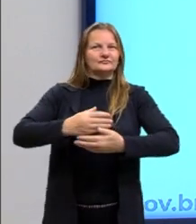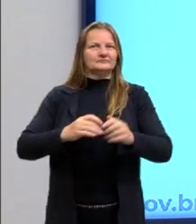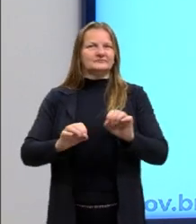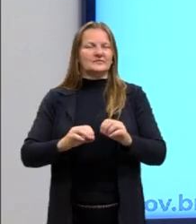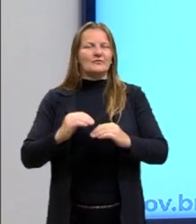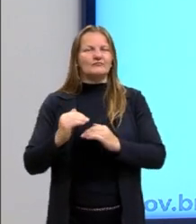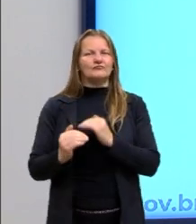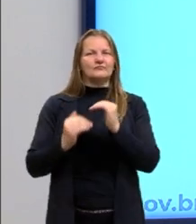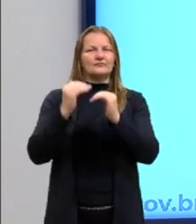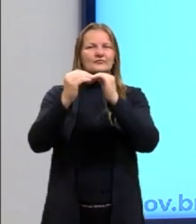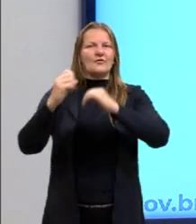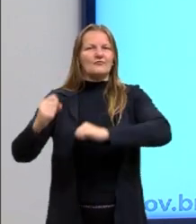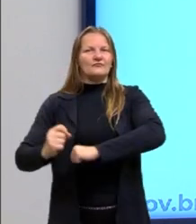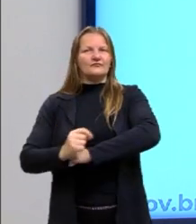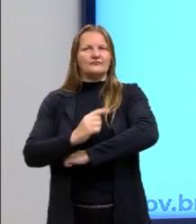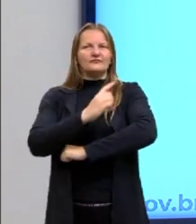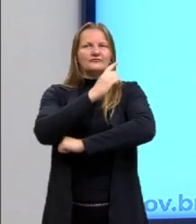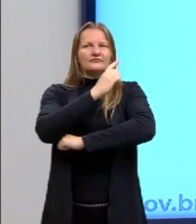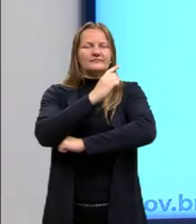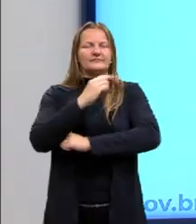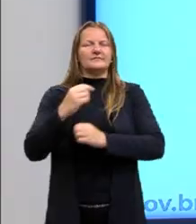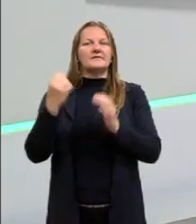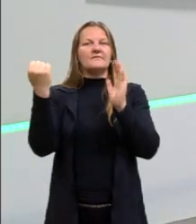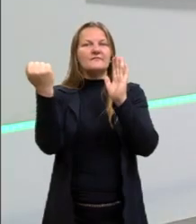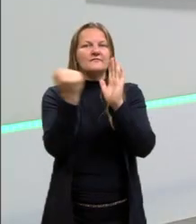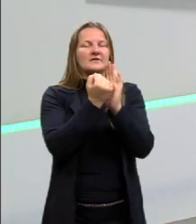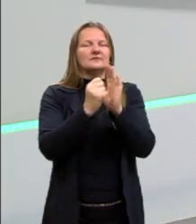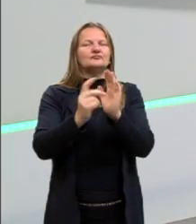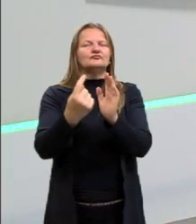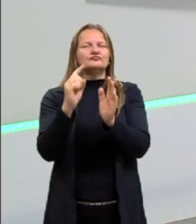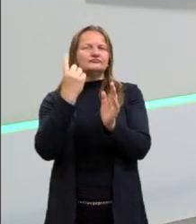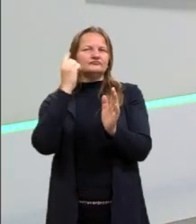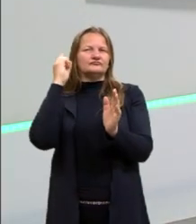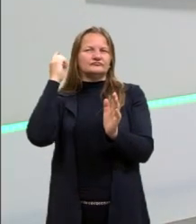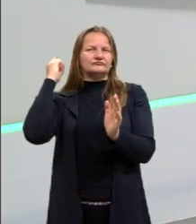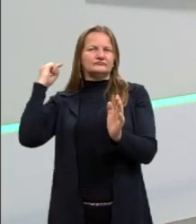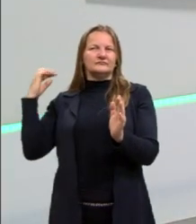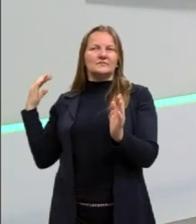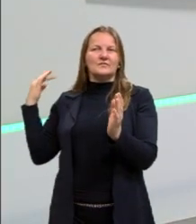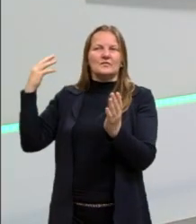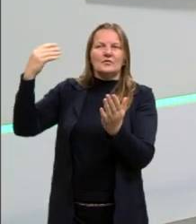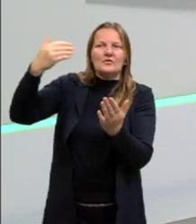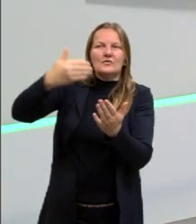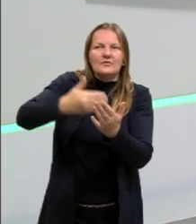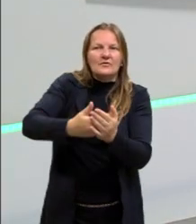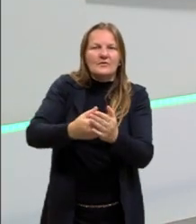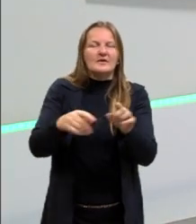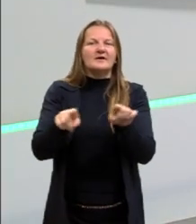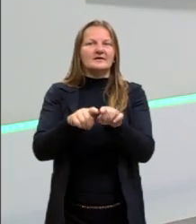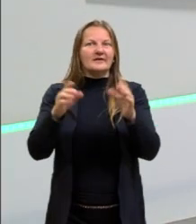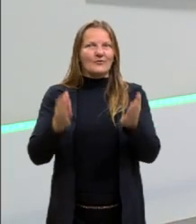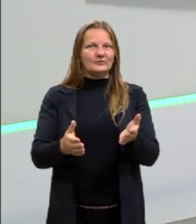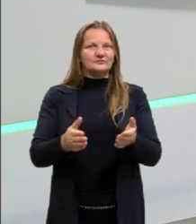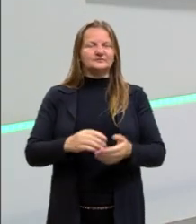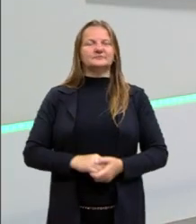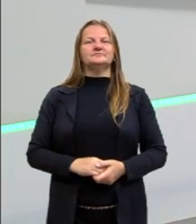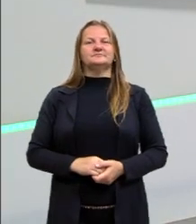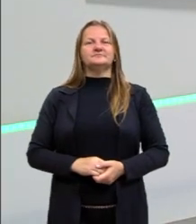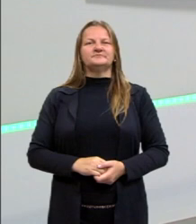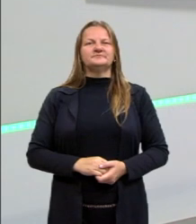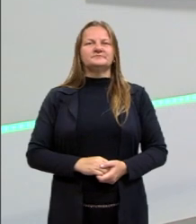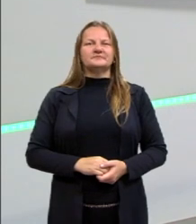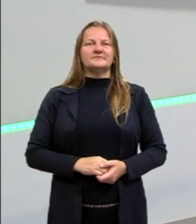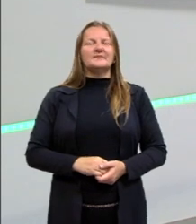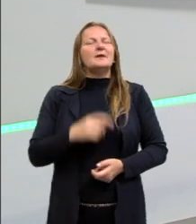de evolução a gente pensa nos fatos que foram acontecendo E como eles chegam para a gente até hoje e